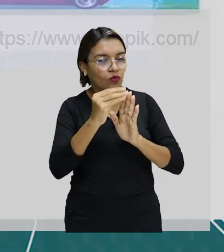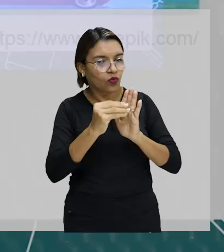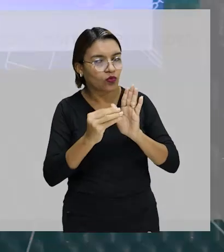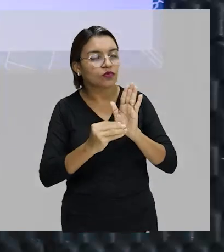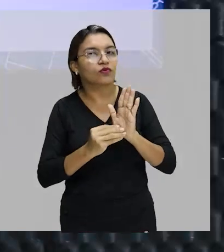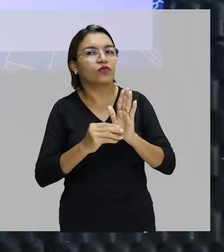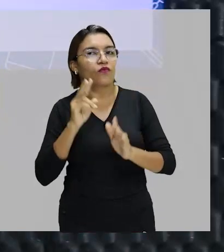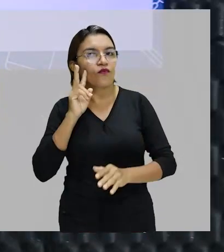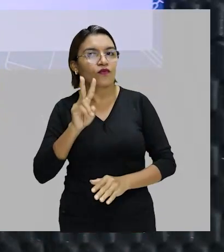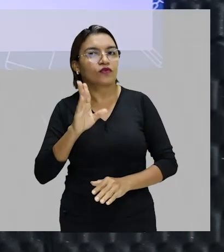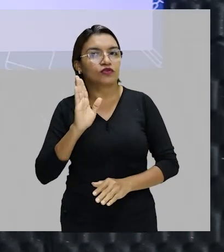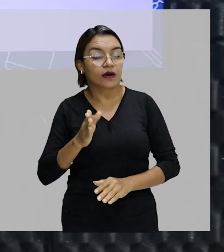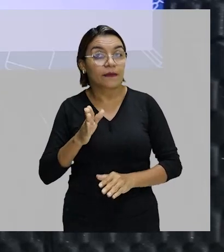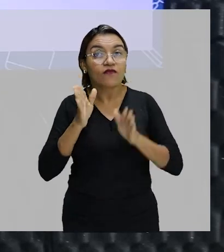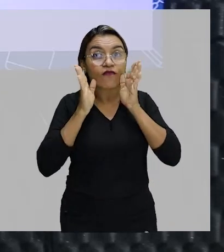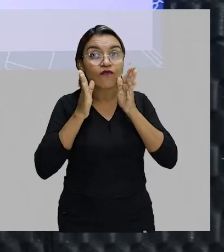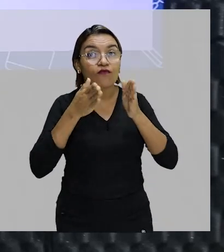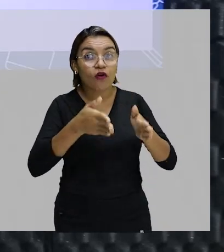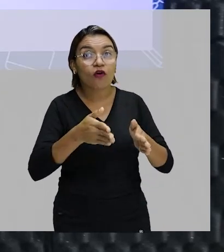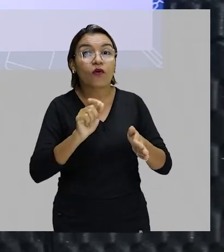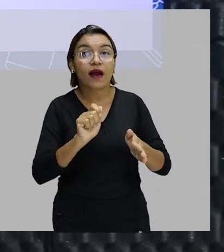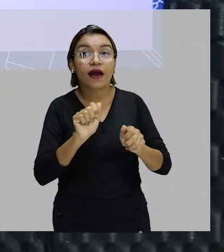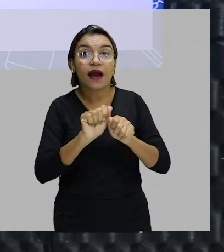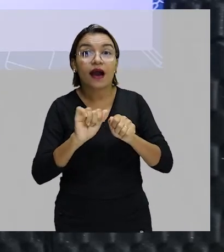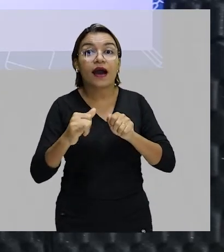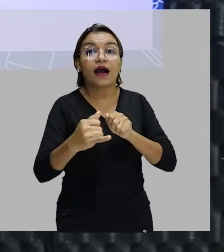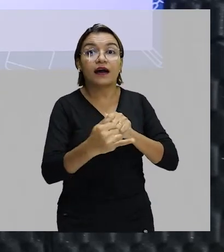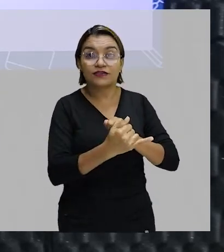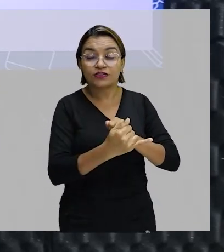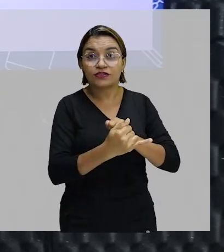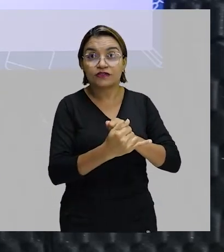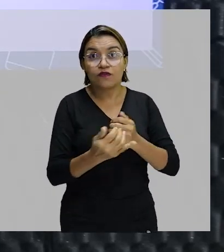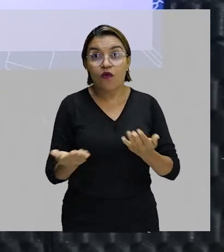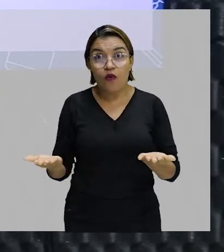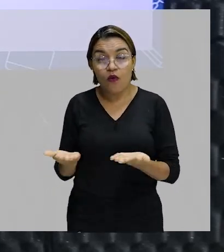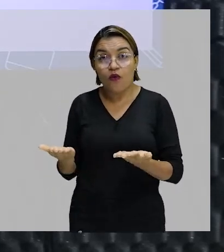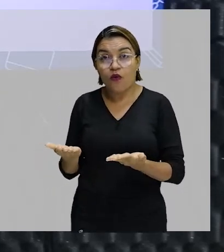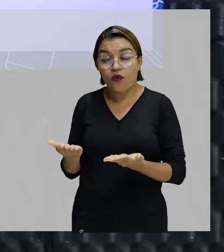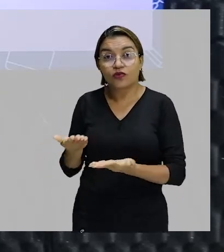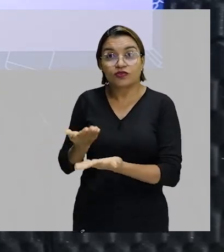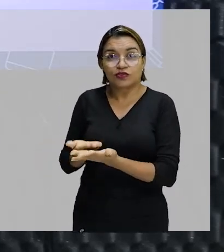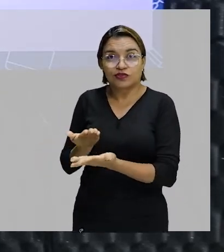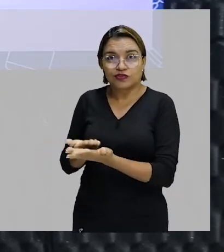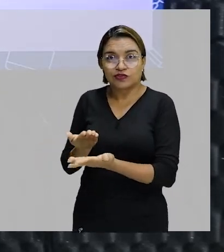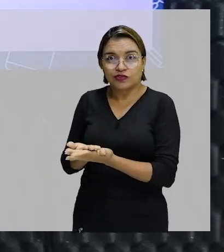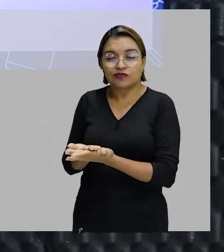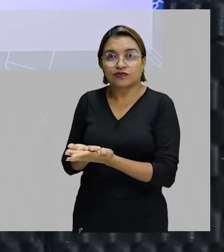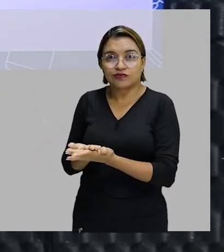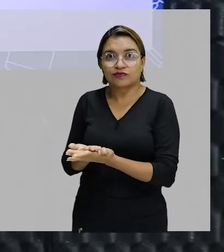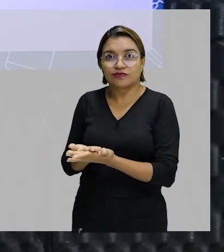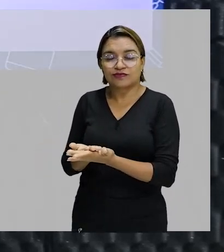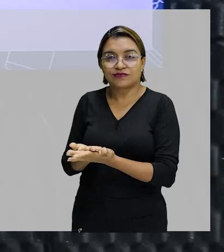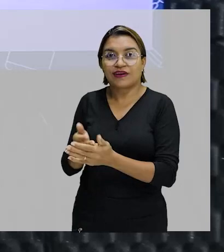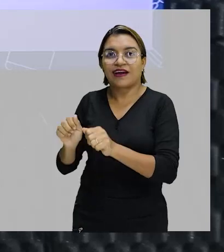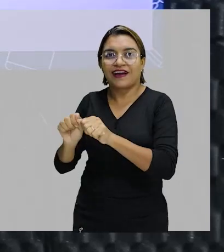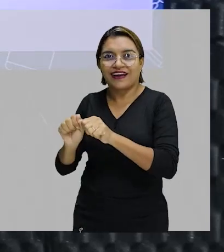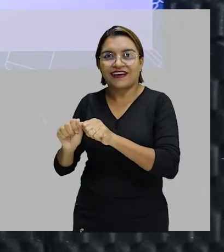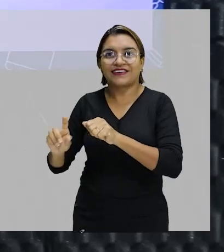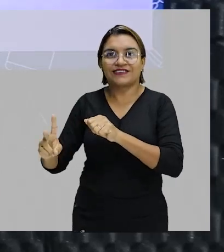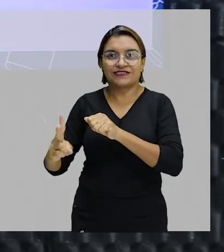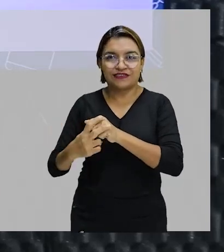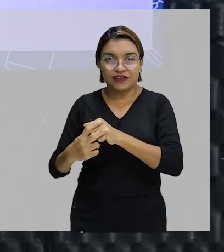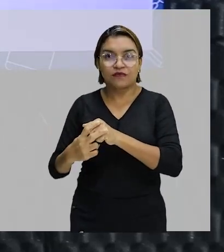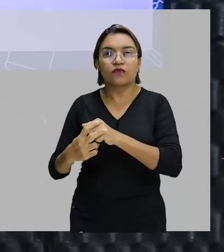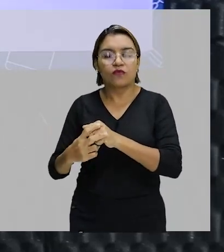antes, mas o foco era nos adjetivos. Hoje, nessa aula, nós vamos trabalhar com advérbios, que